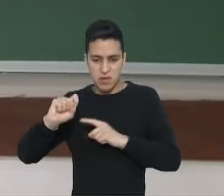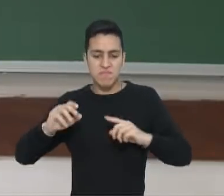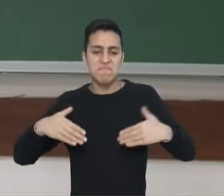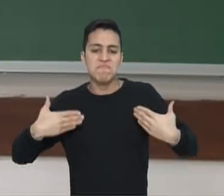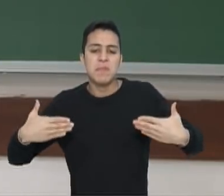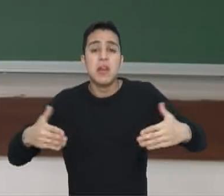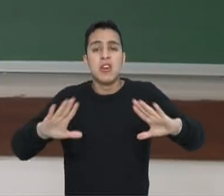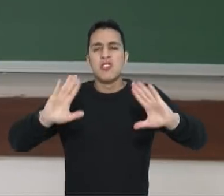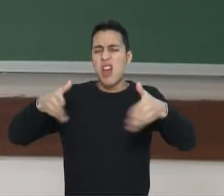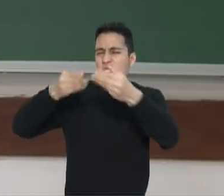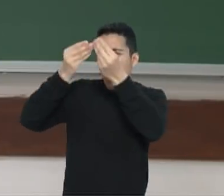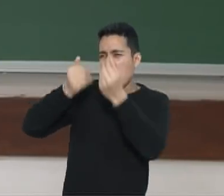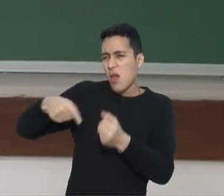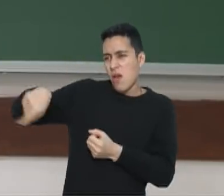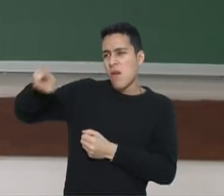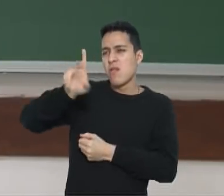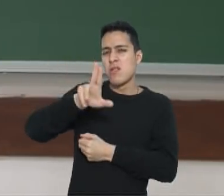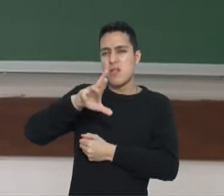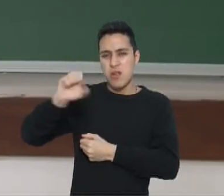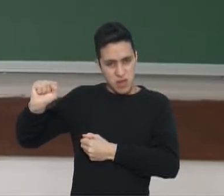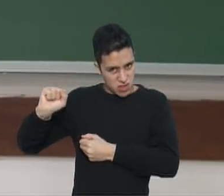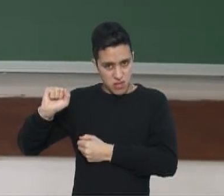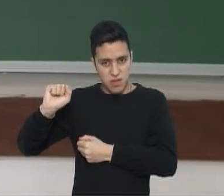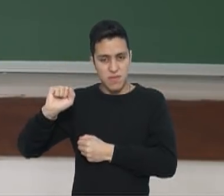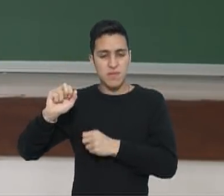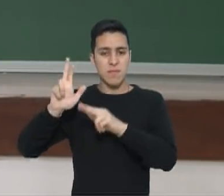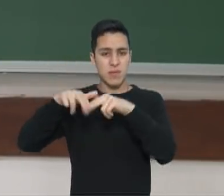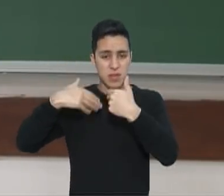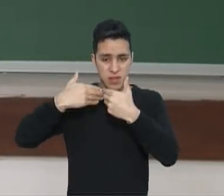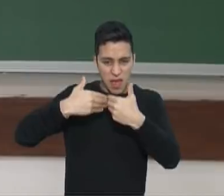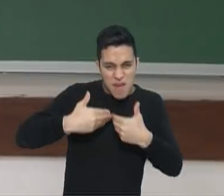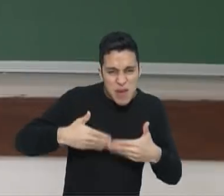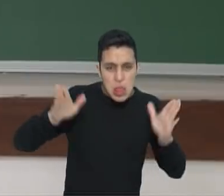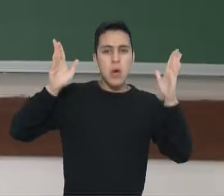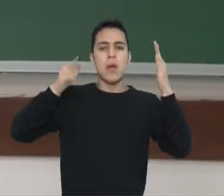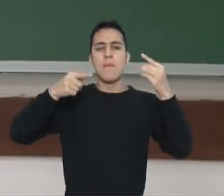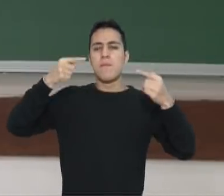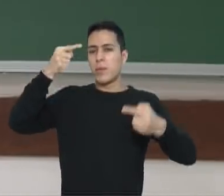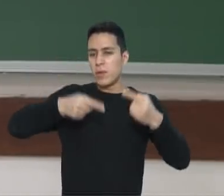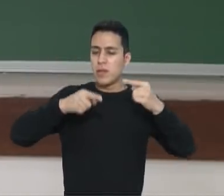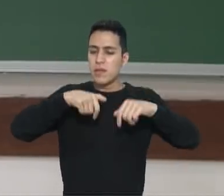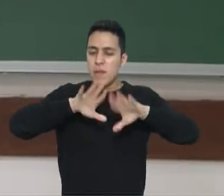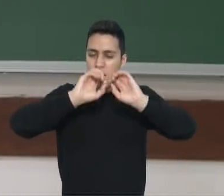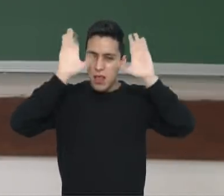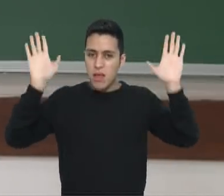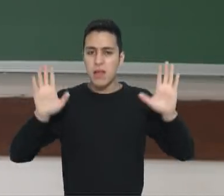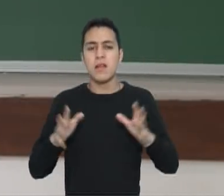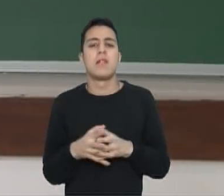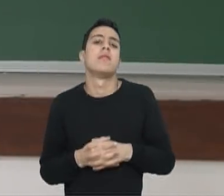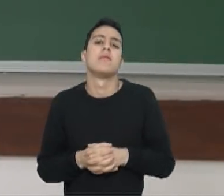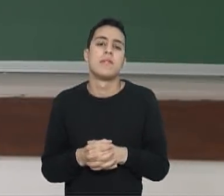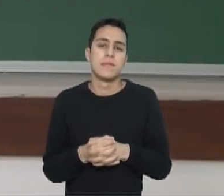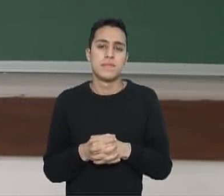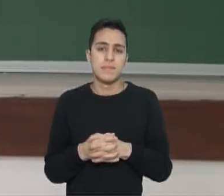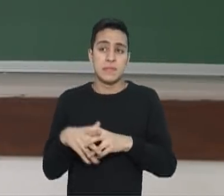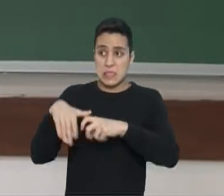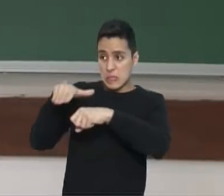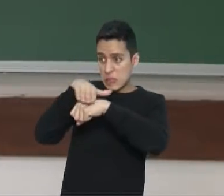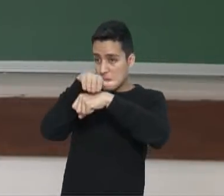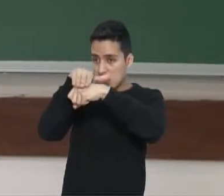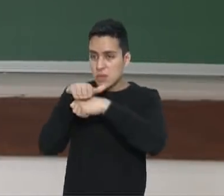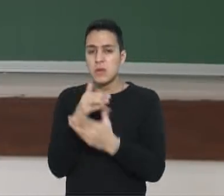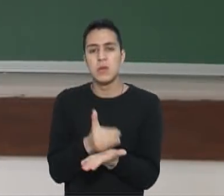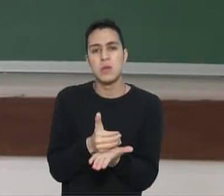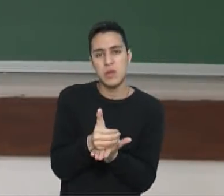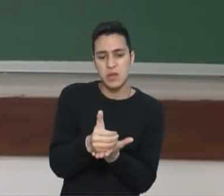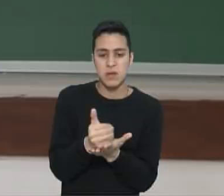período de dissolução da União Soviética, pela abertura política e a transparência, a economia, você tem